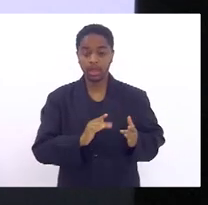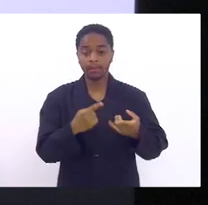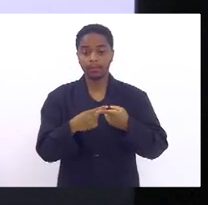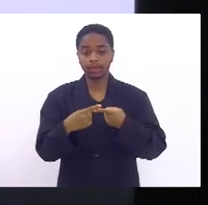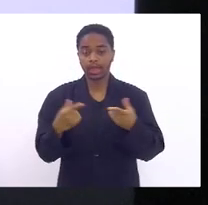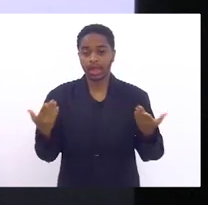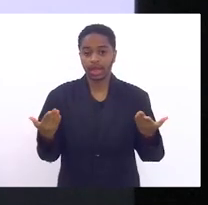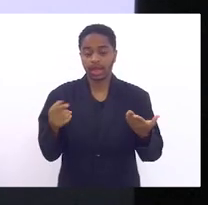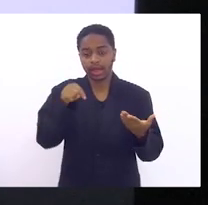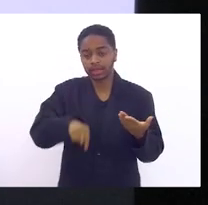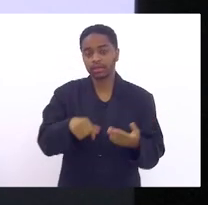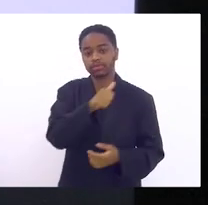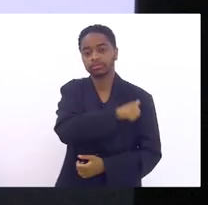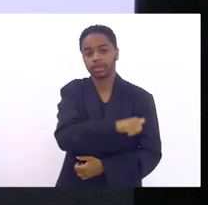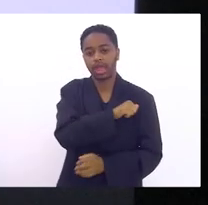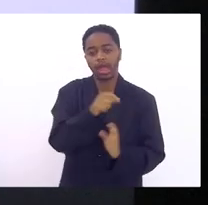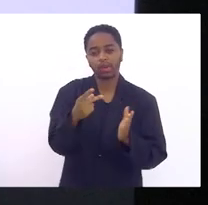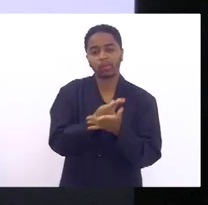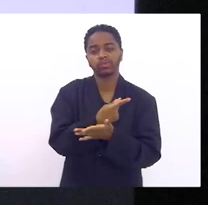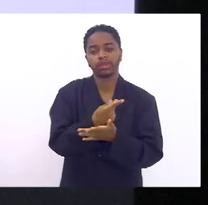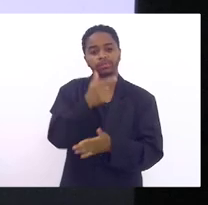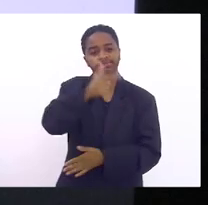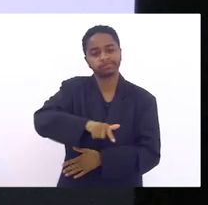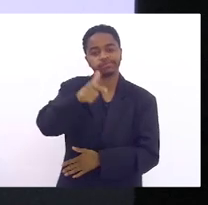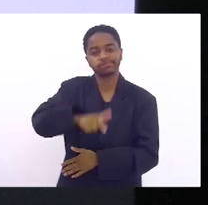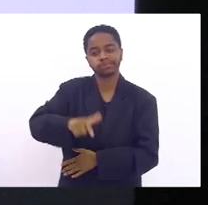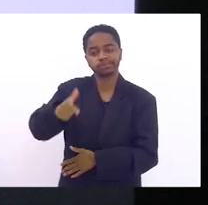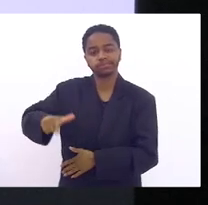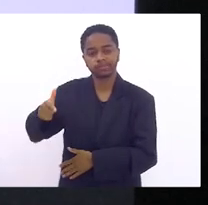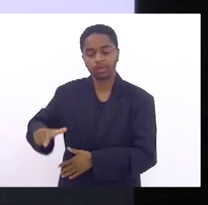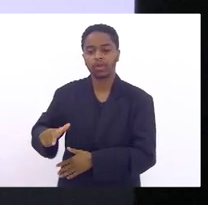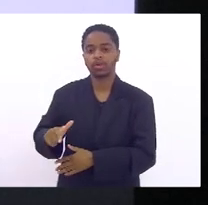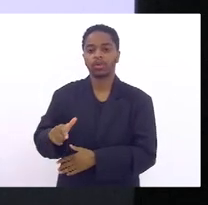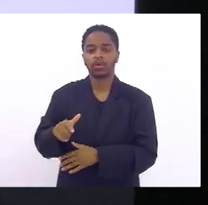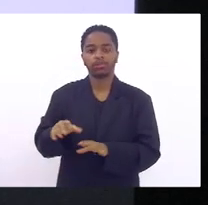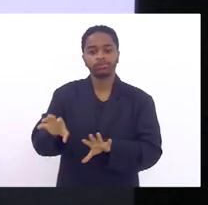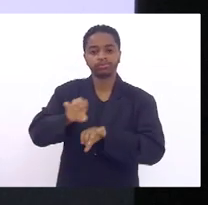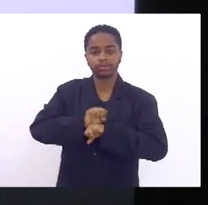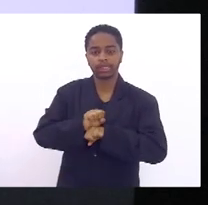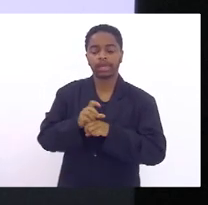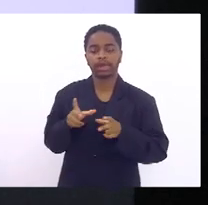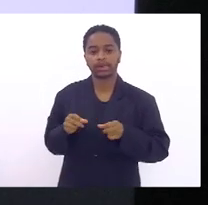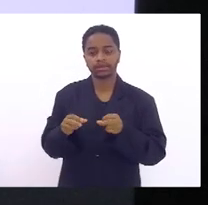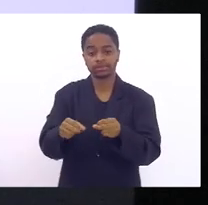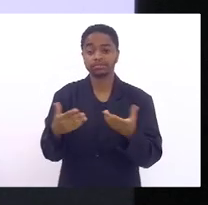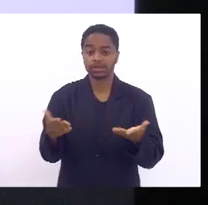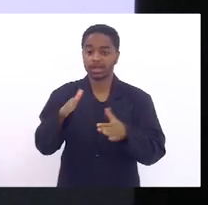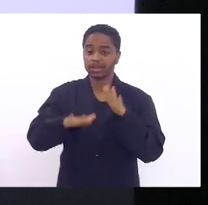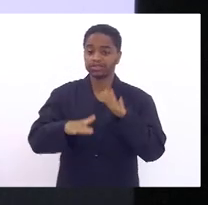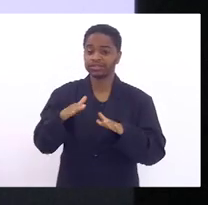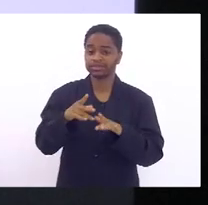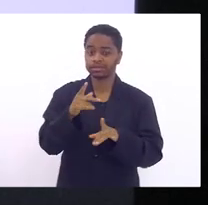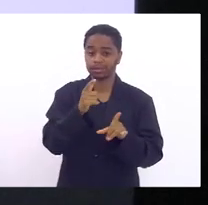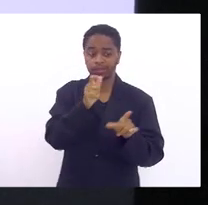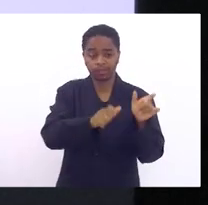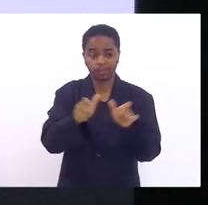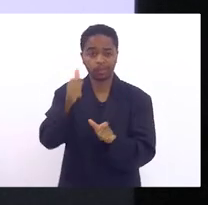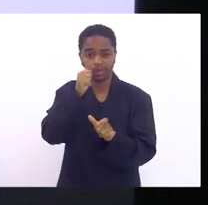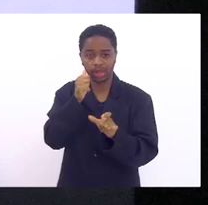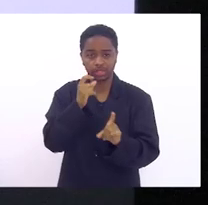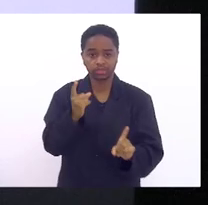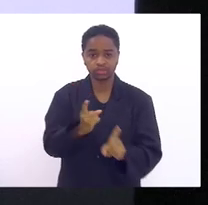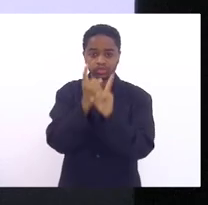ano e muitas dessas mulheres descobrem já tardiamente Então temos uma situação extremamente de de